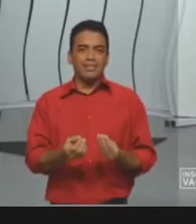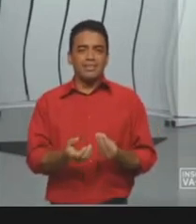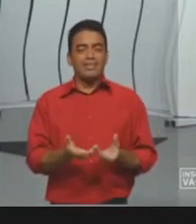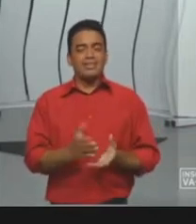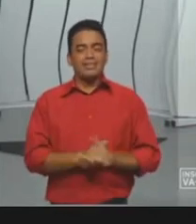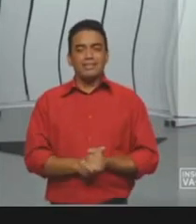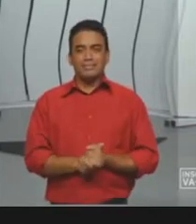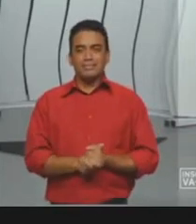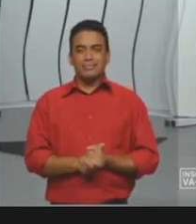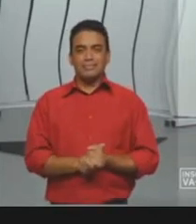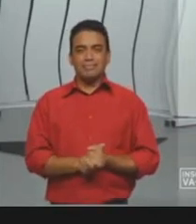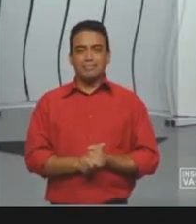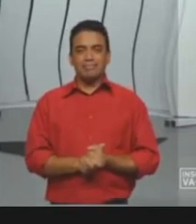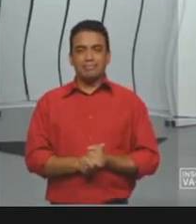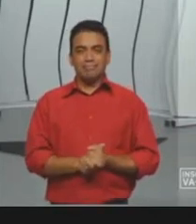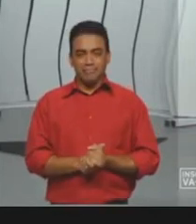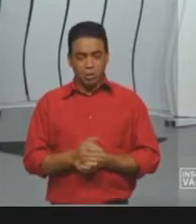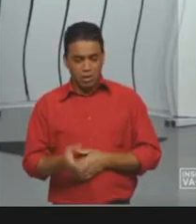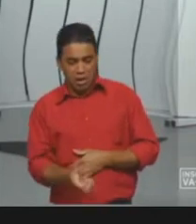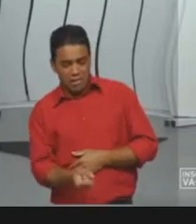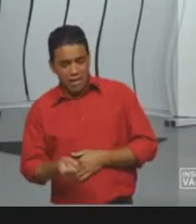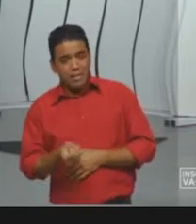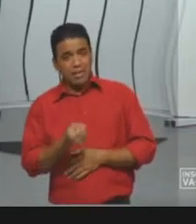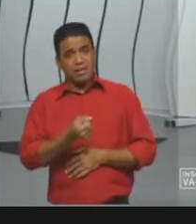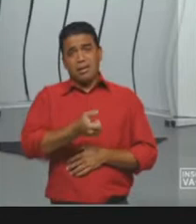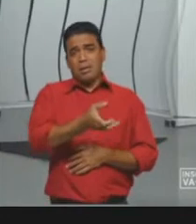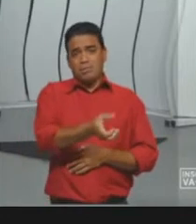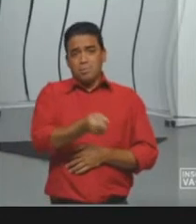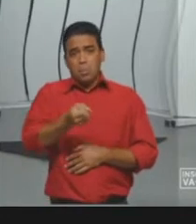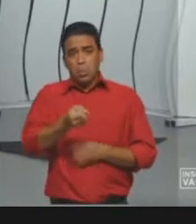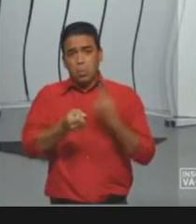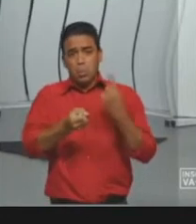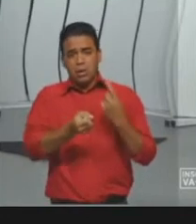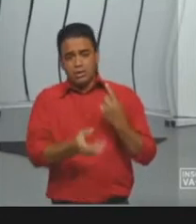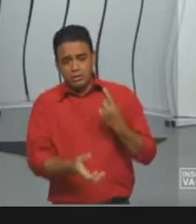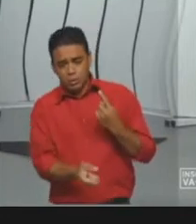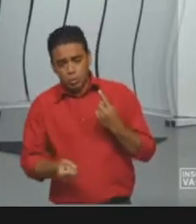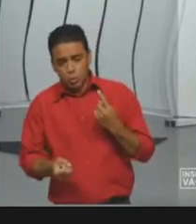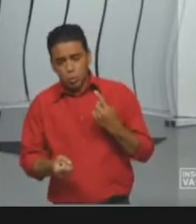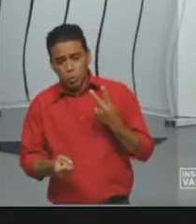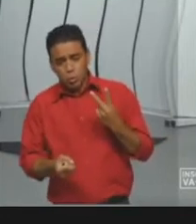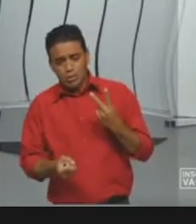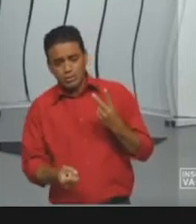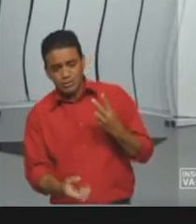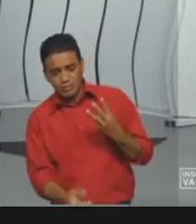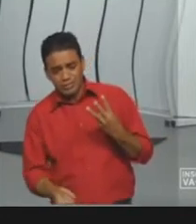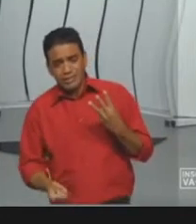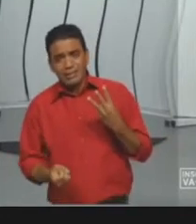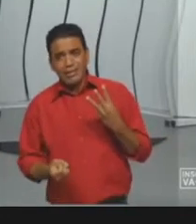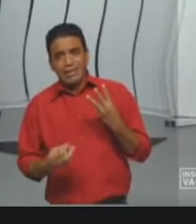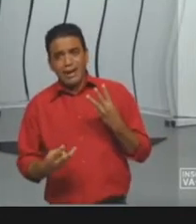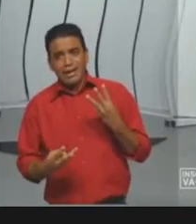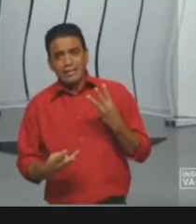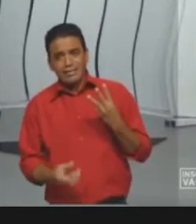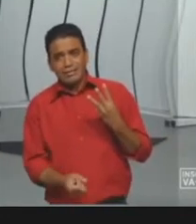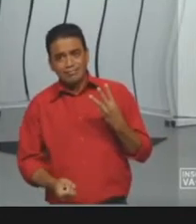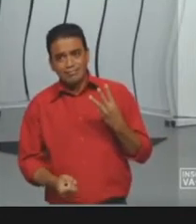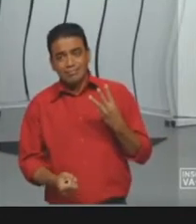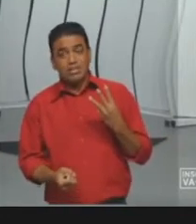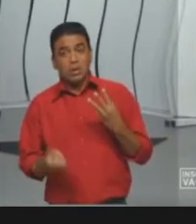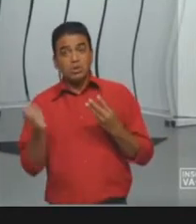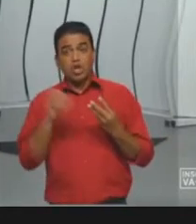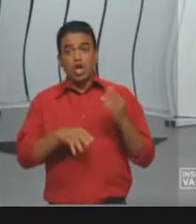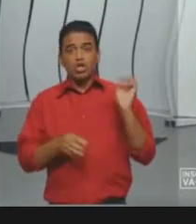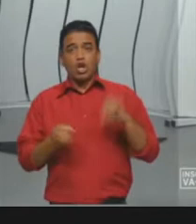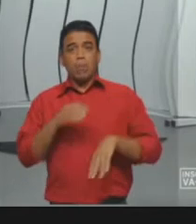Você tem lá uma gavetinha, tem 3 gavetinhas aqui. Aí está lá a gavetinha. Se você jogar tudo